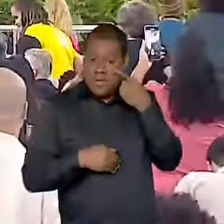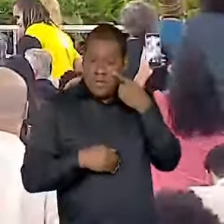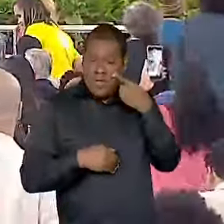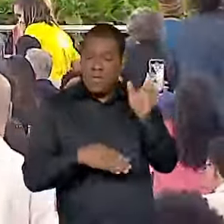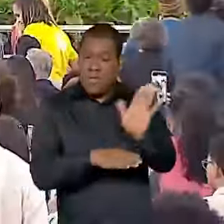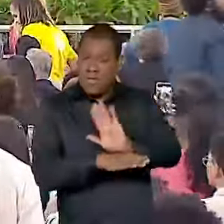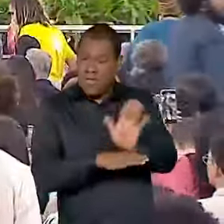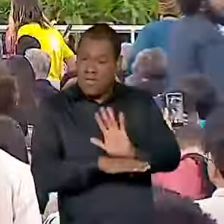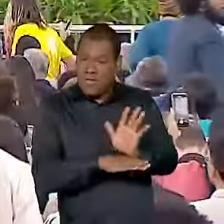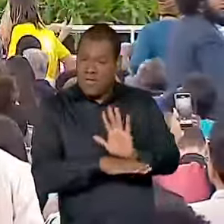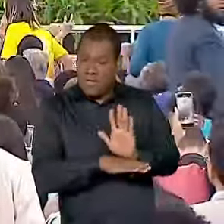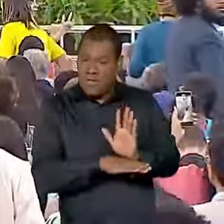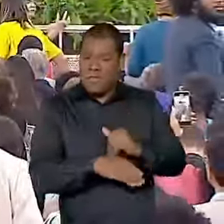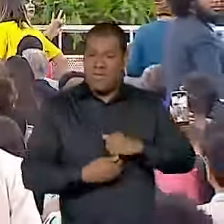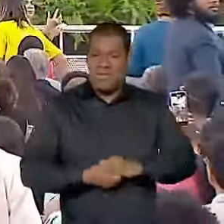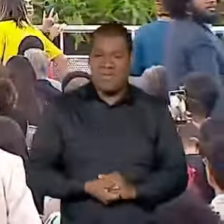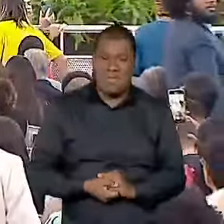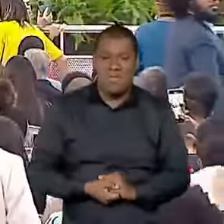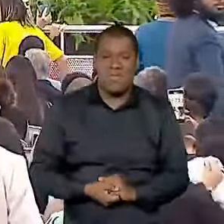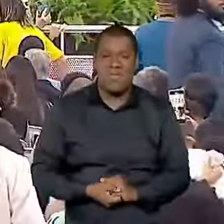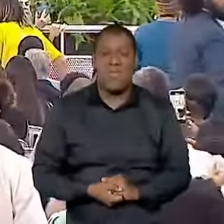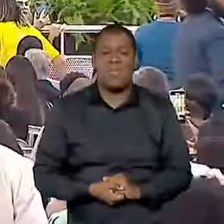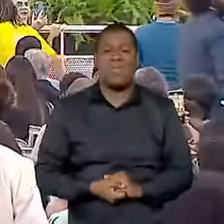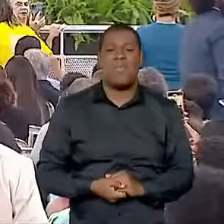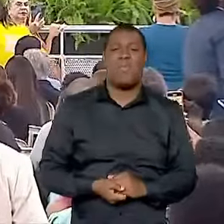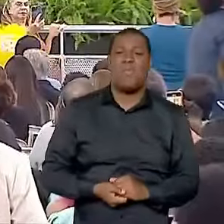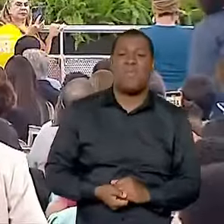vídeo institucional.